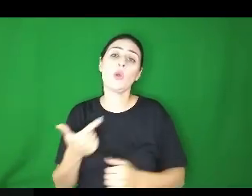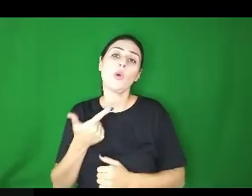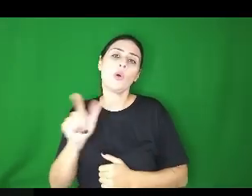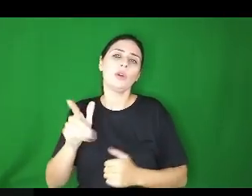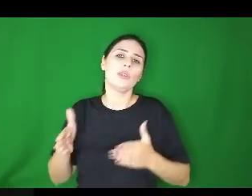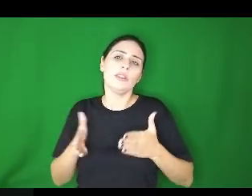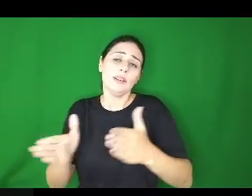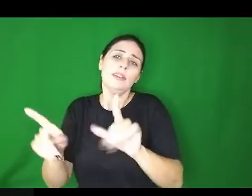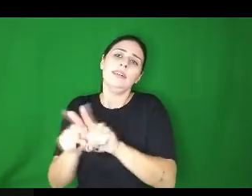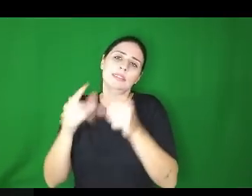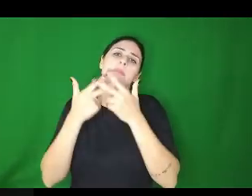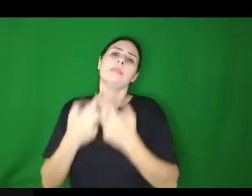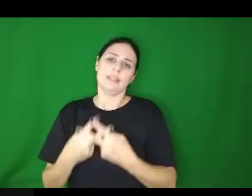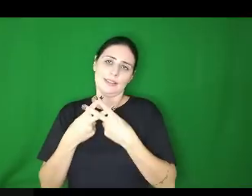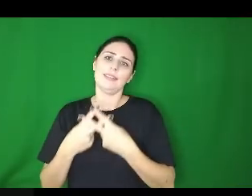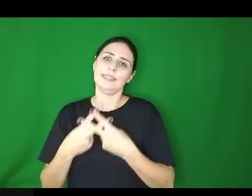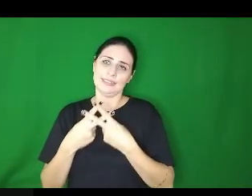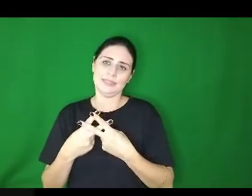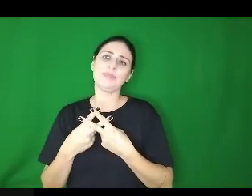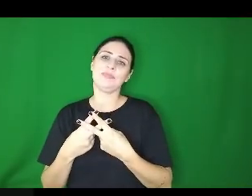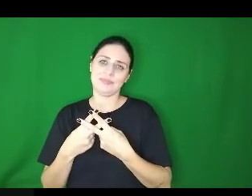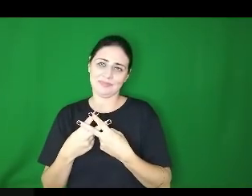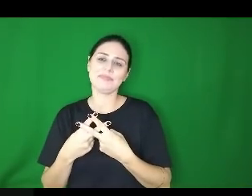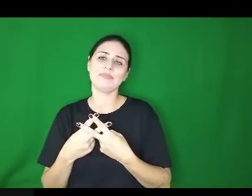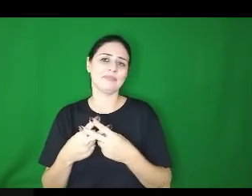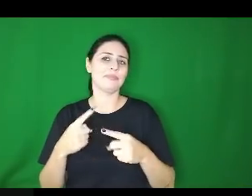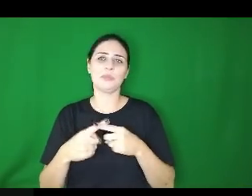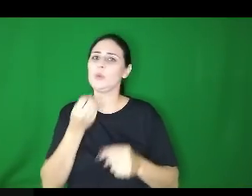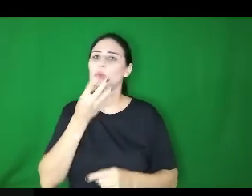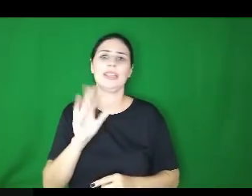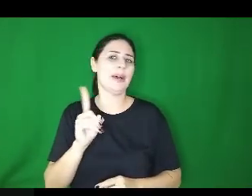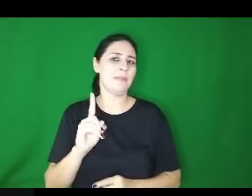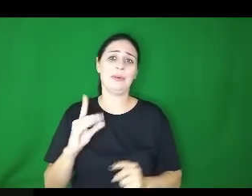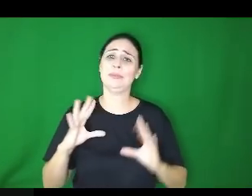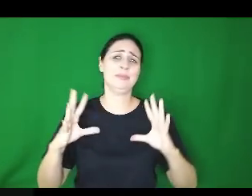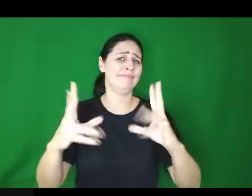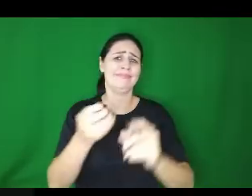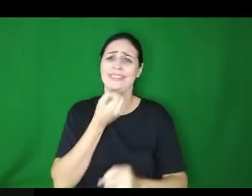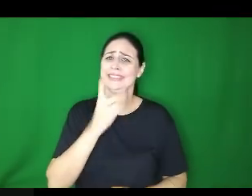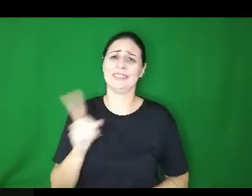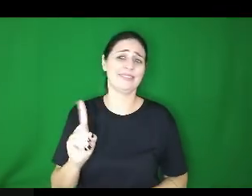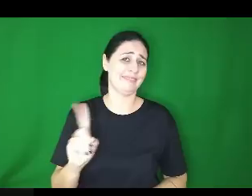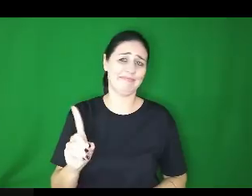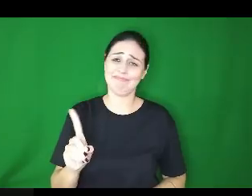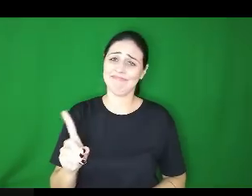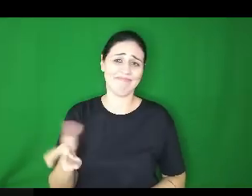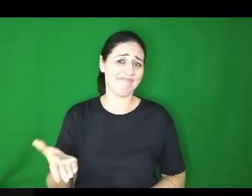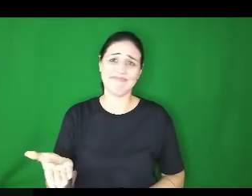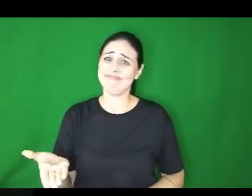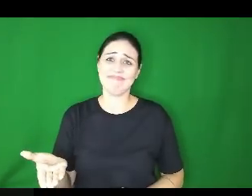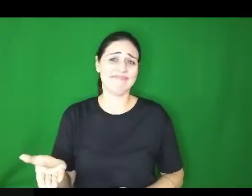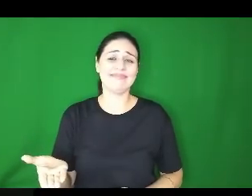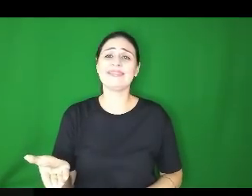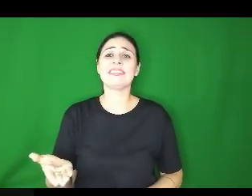está fazendo o máximo que pode, você não precisa convencer a ninguém, nem em Facebook, nem em outro, para dizer que nós estamos trabalhando ou não estamos